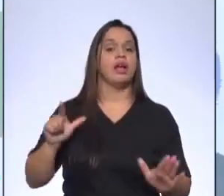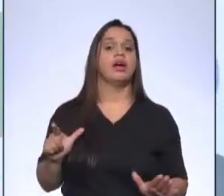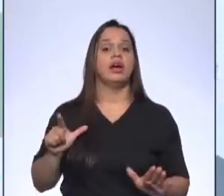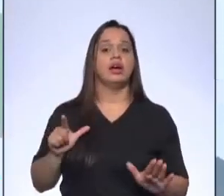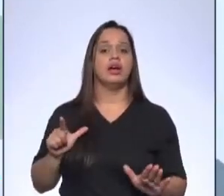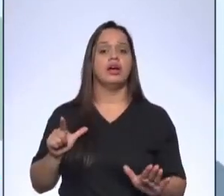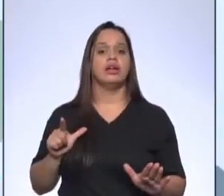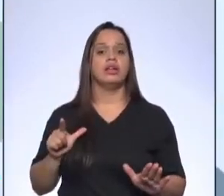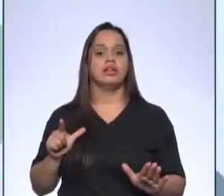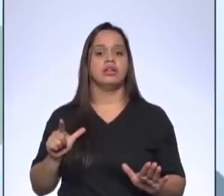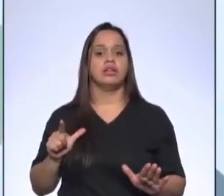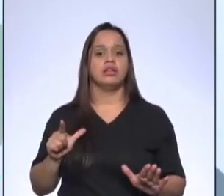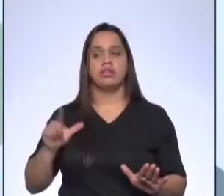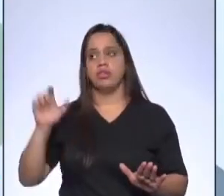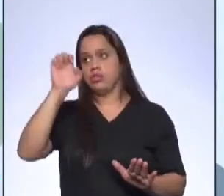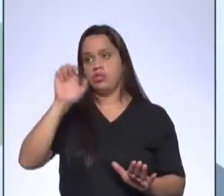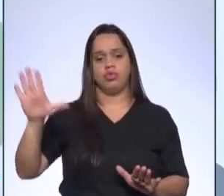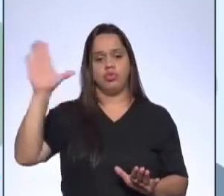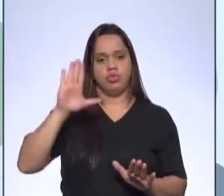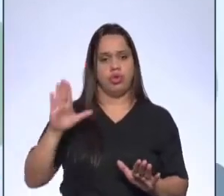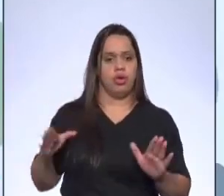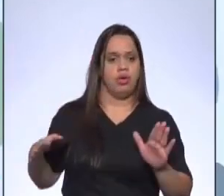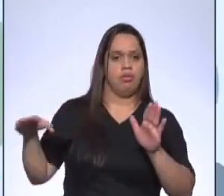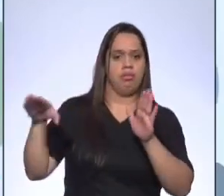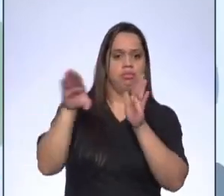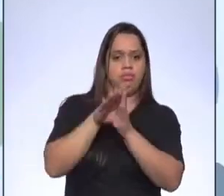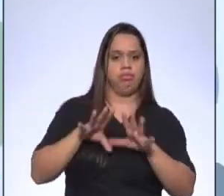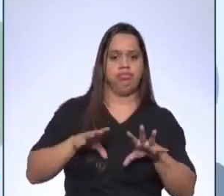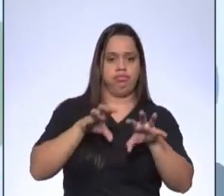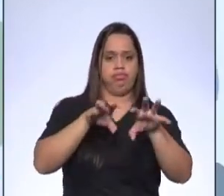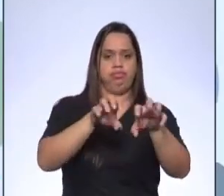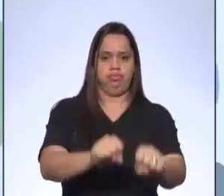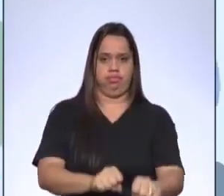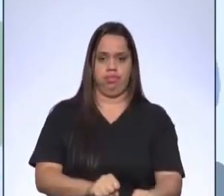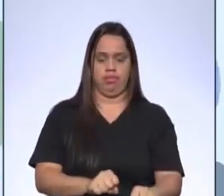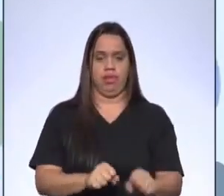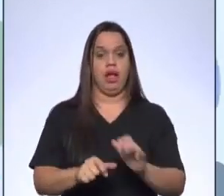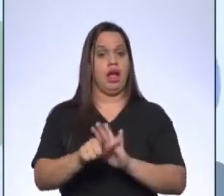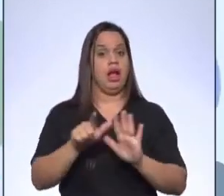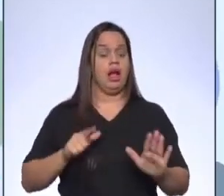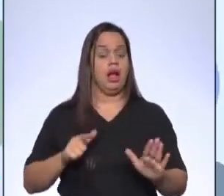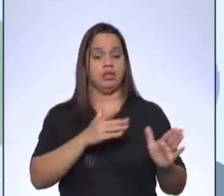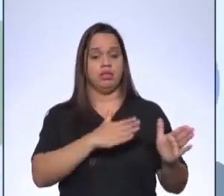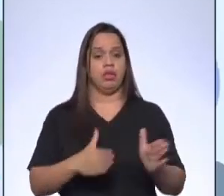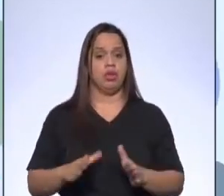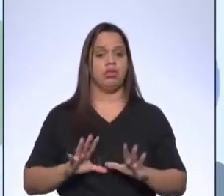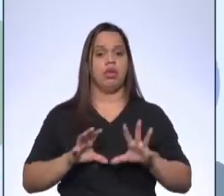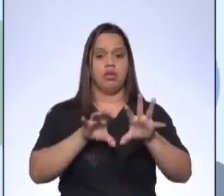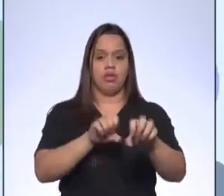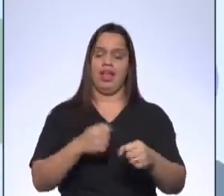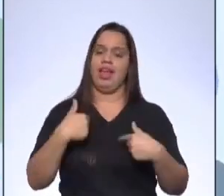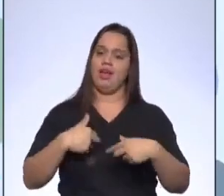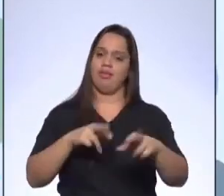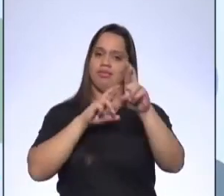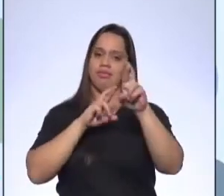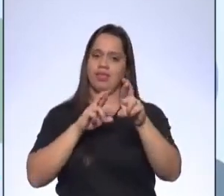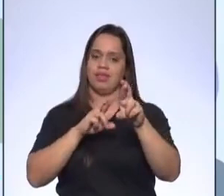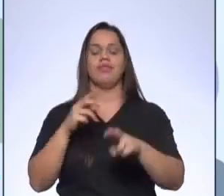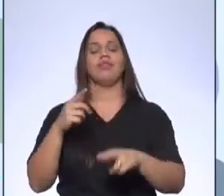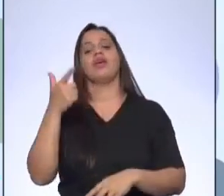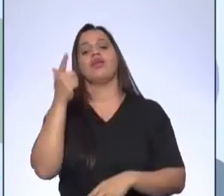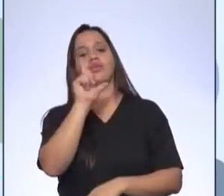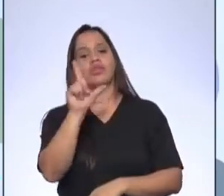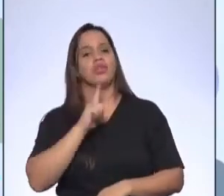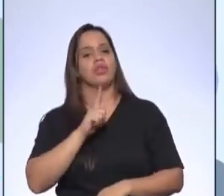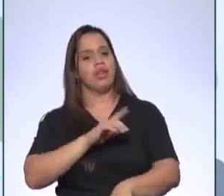da chegada dos portugueses, antes dos processos de colonização. Eu espero ter